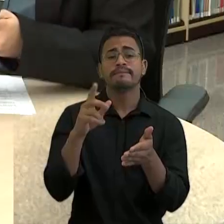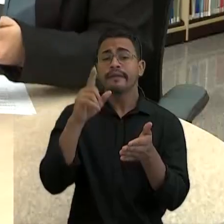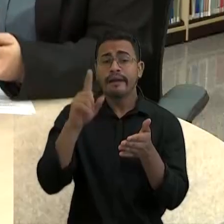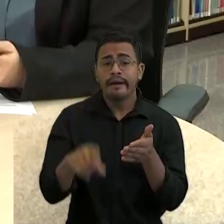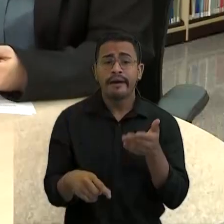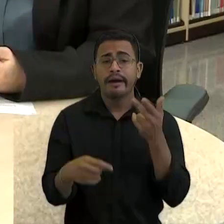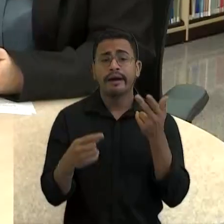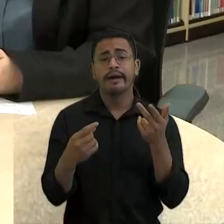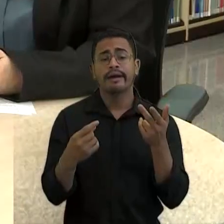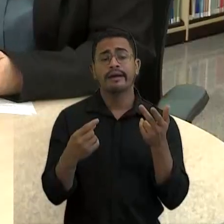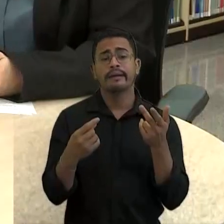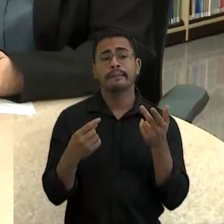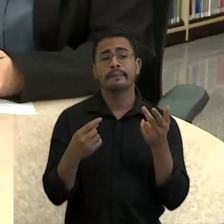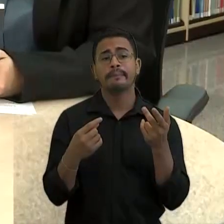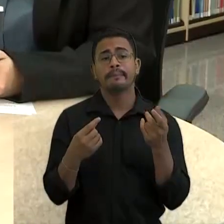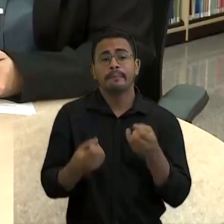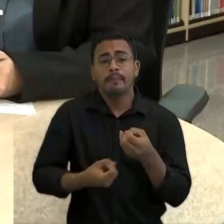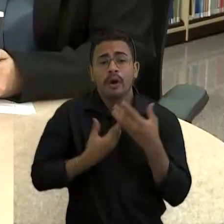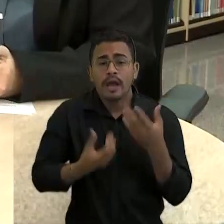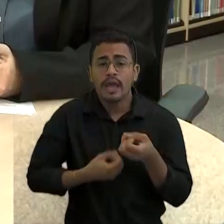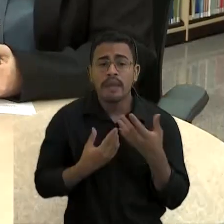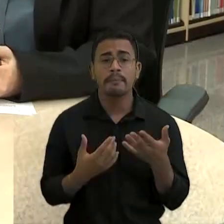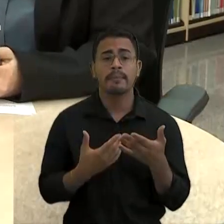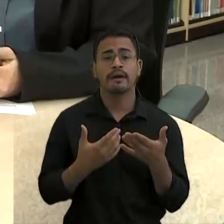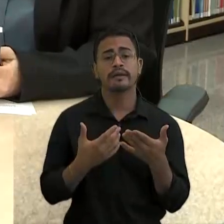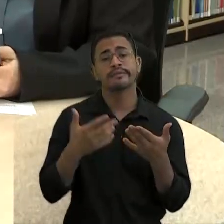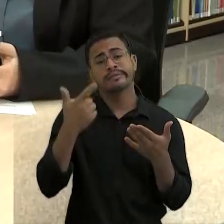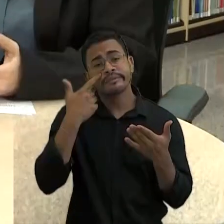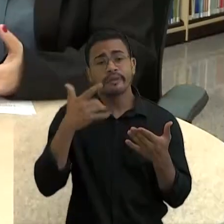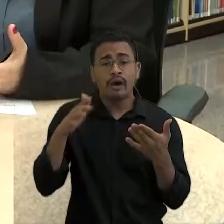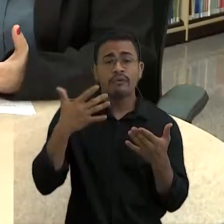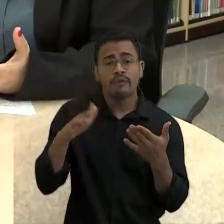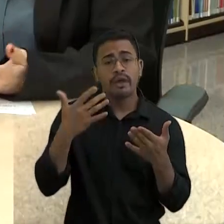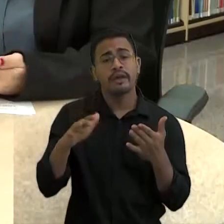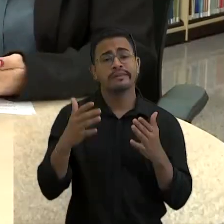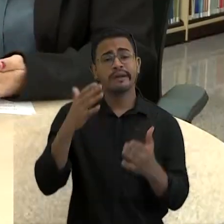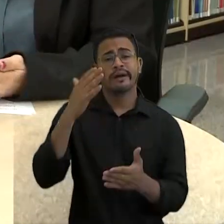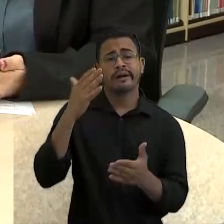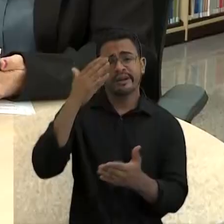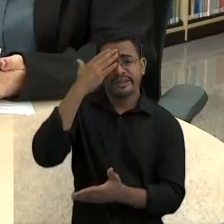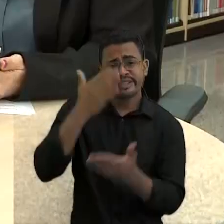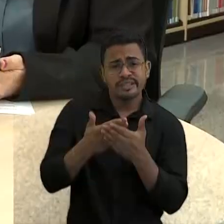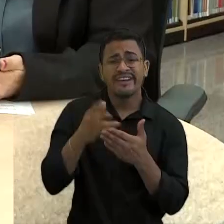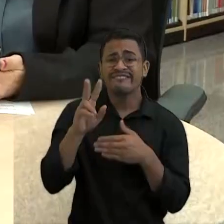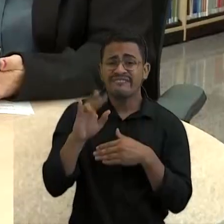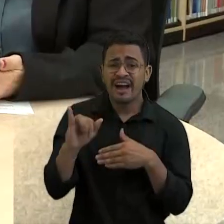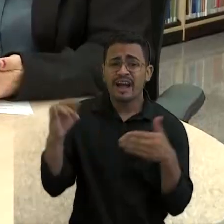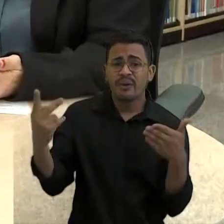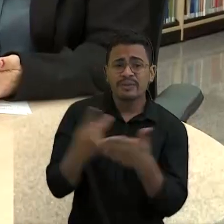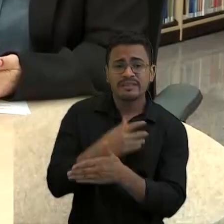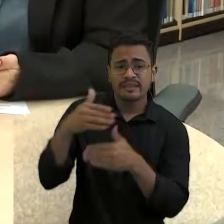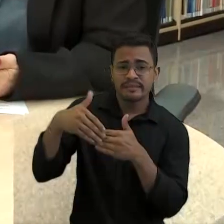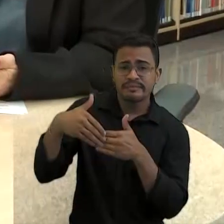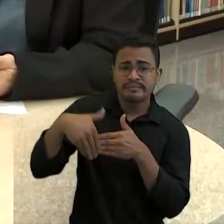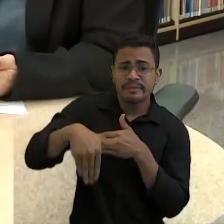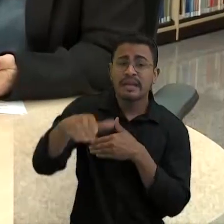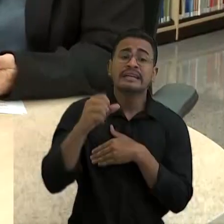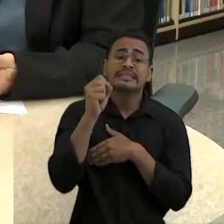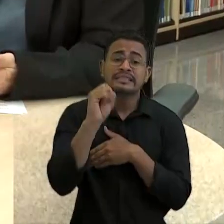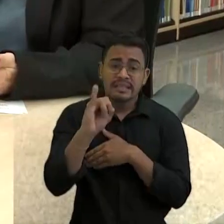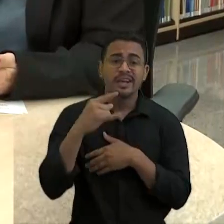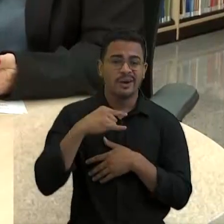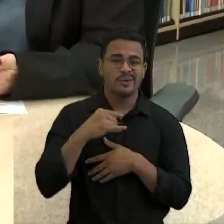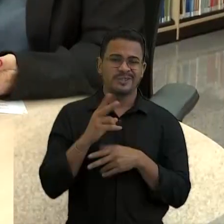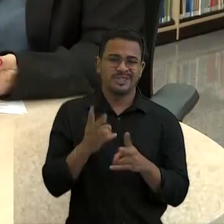poemas que antecipam, talvez, se eu tiver vivo ainda e Deus me